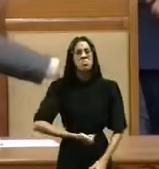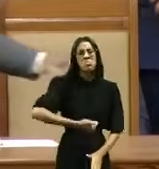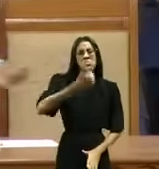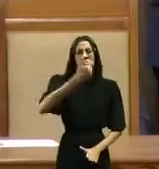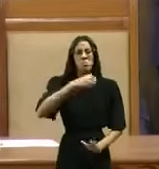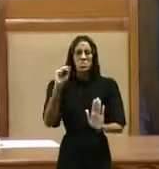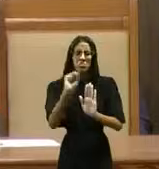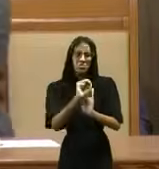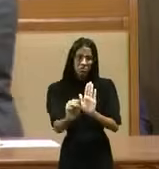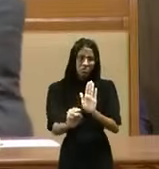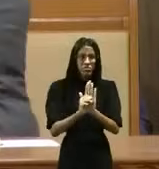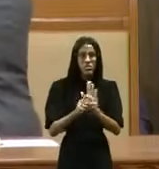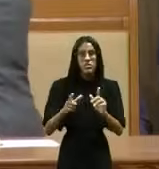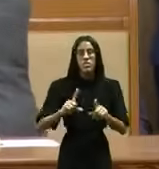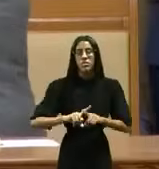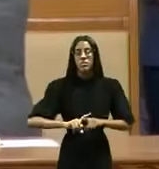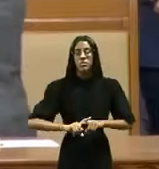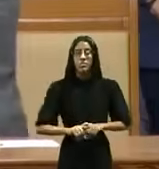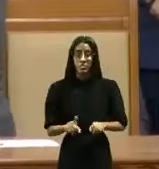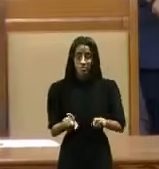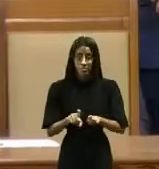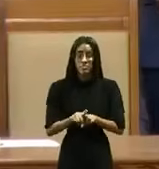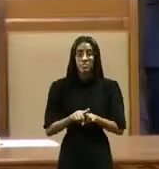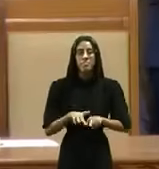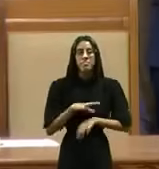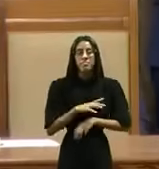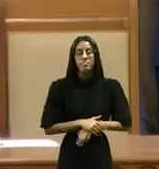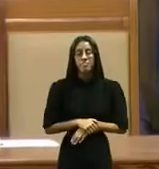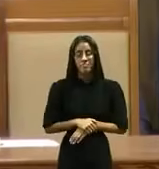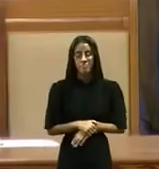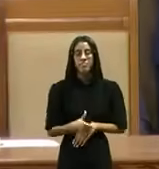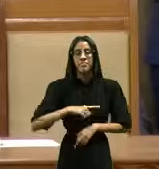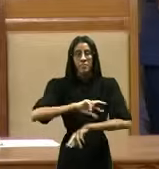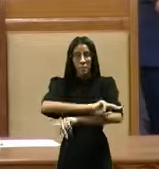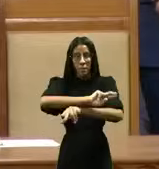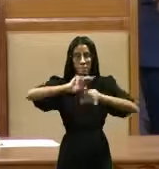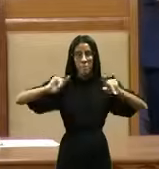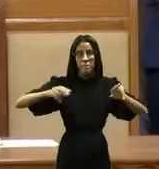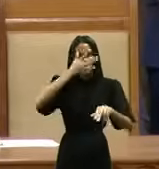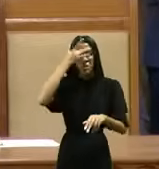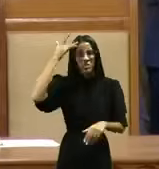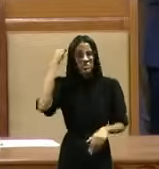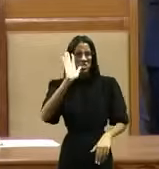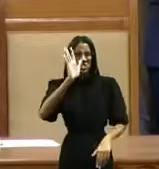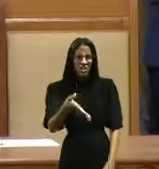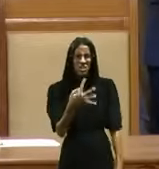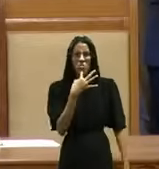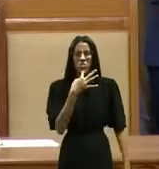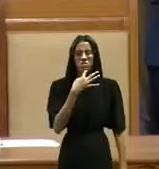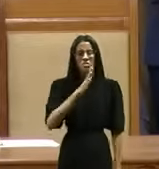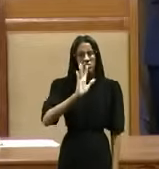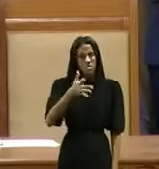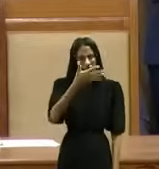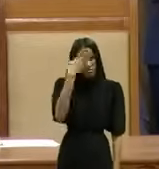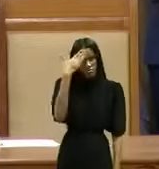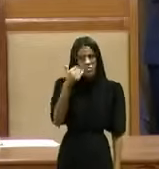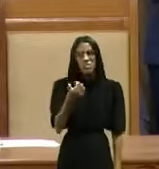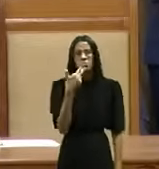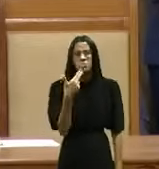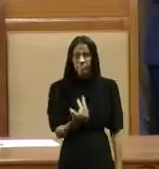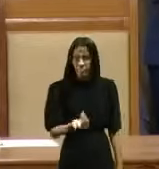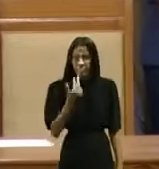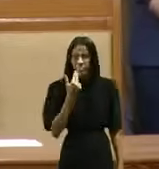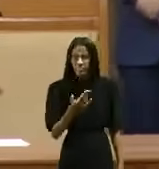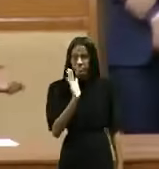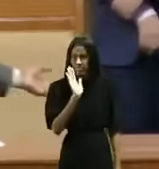há vários registros de pessoas que já falavam línguas estranhas é por isso que